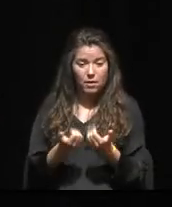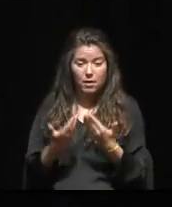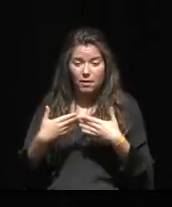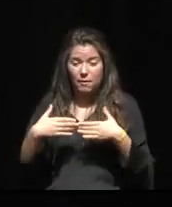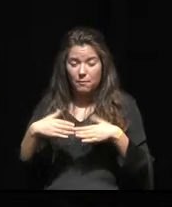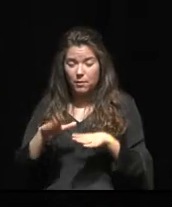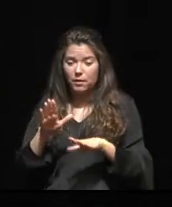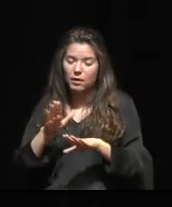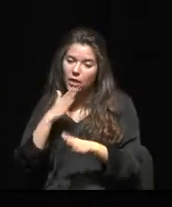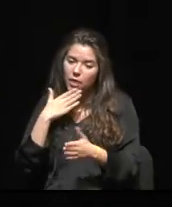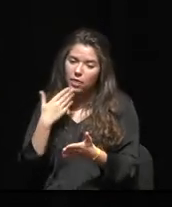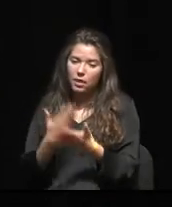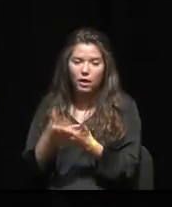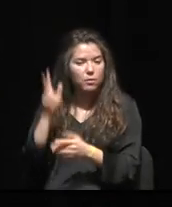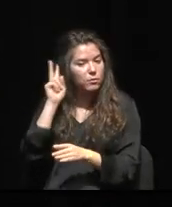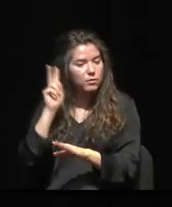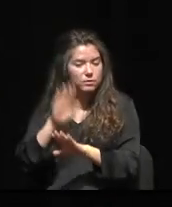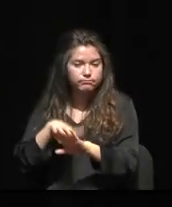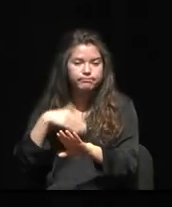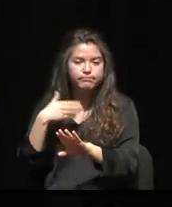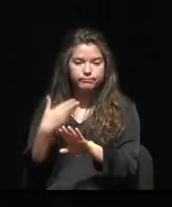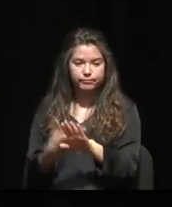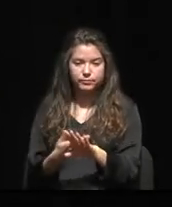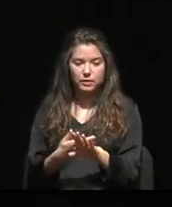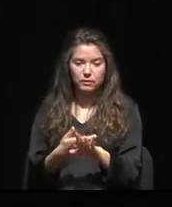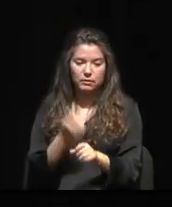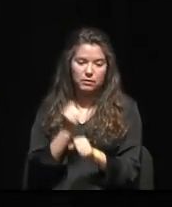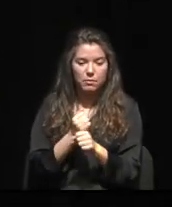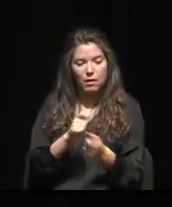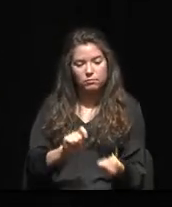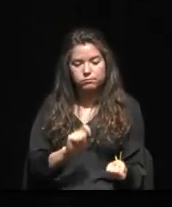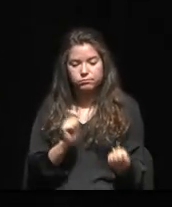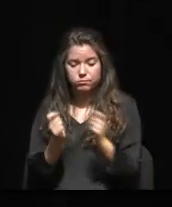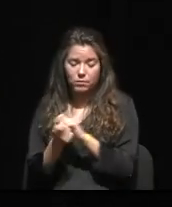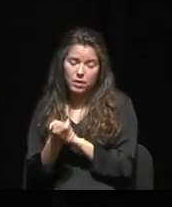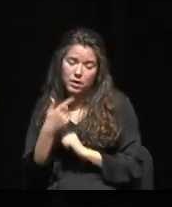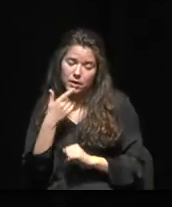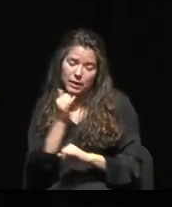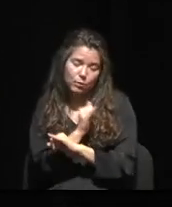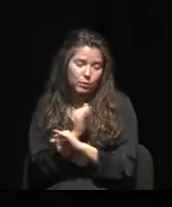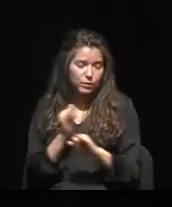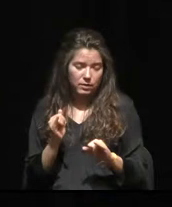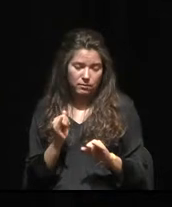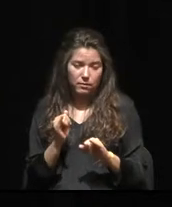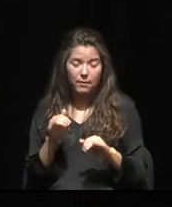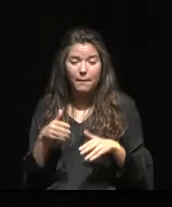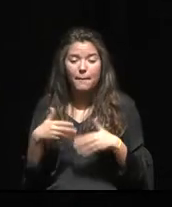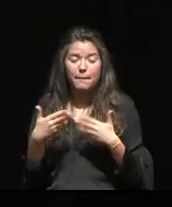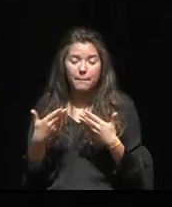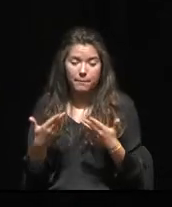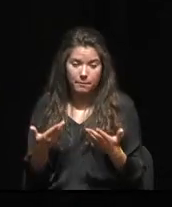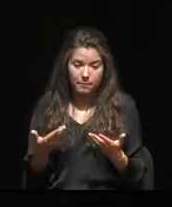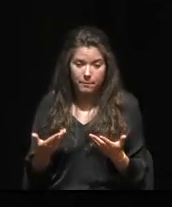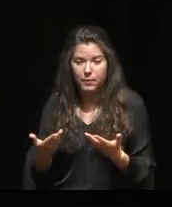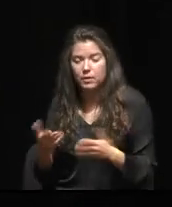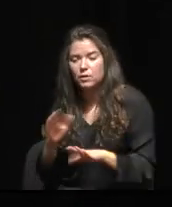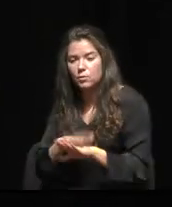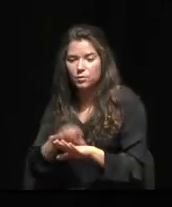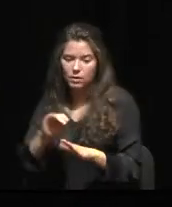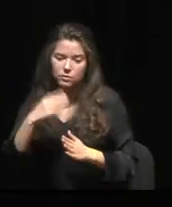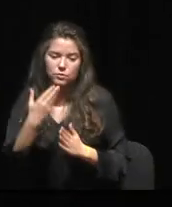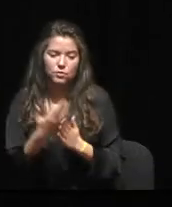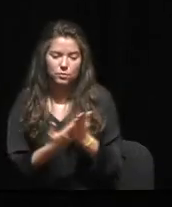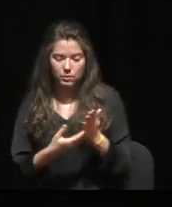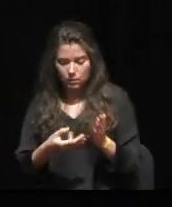uma revalorização decorrente de uma transição carreira ou categoria não pode ser aplicada por fim ainda quanto ao documento do